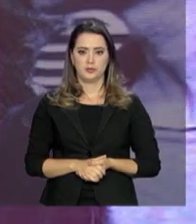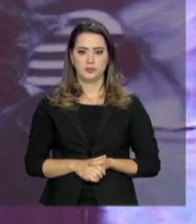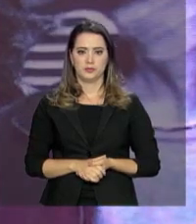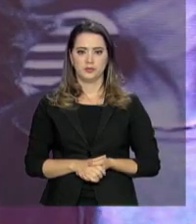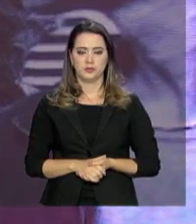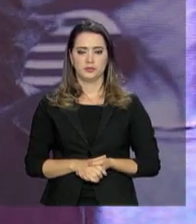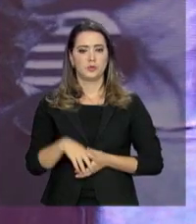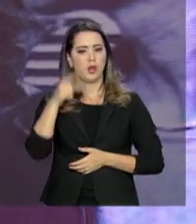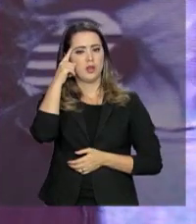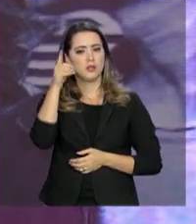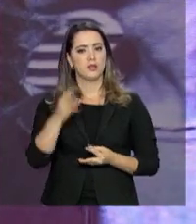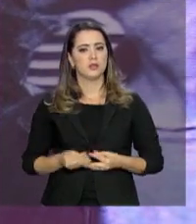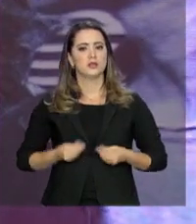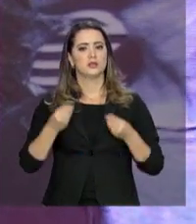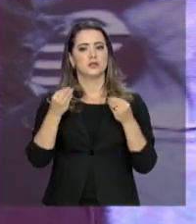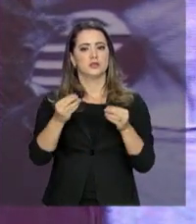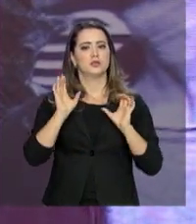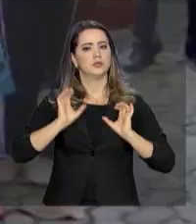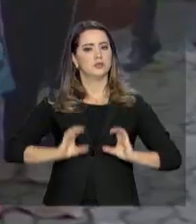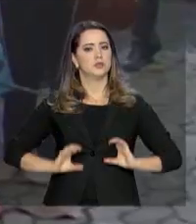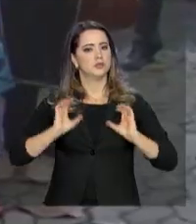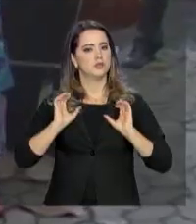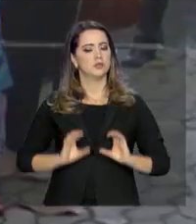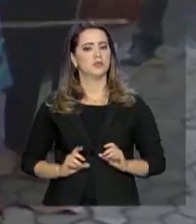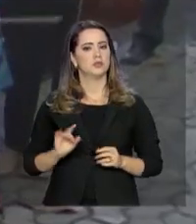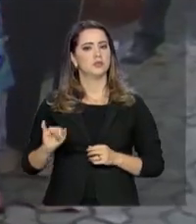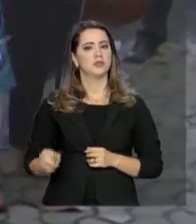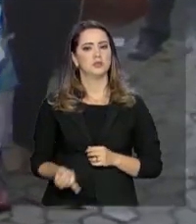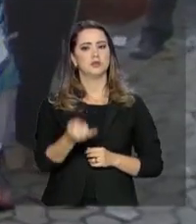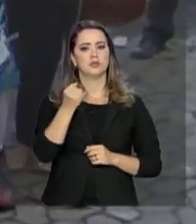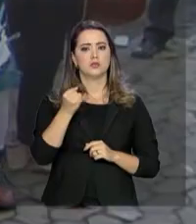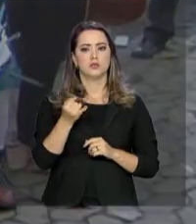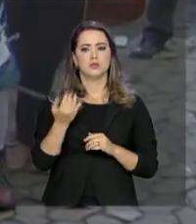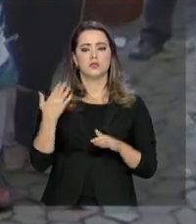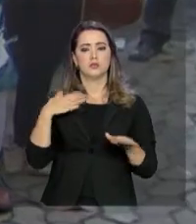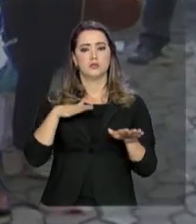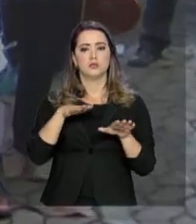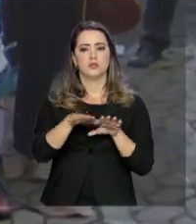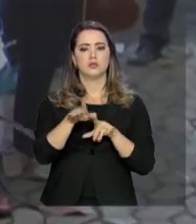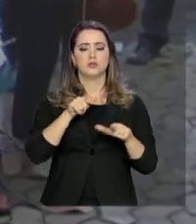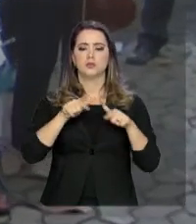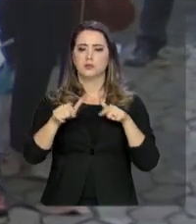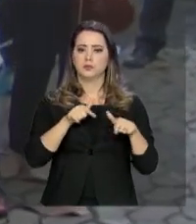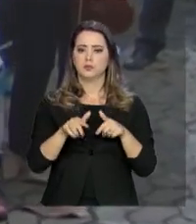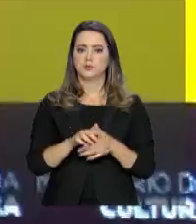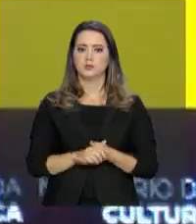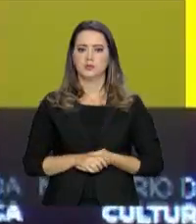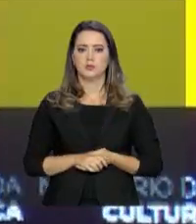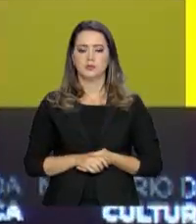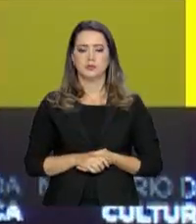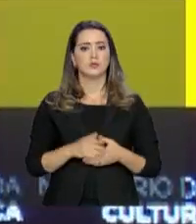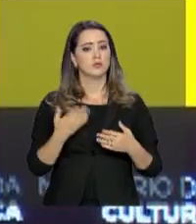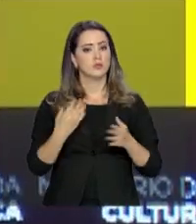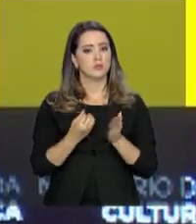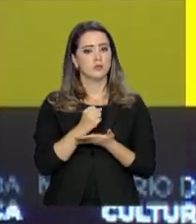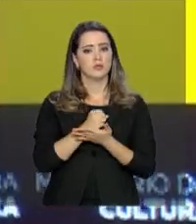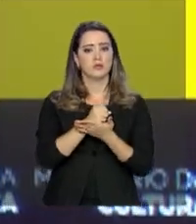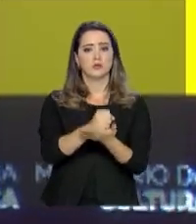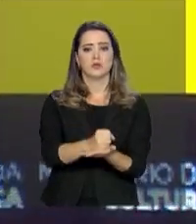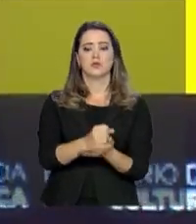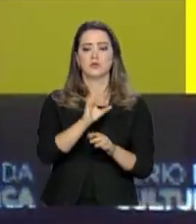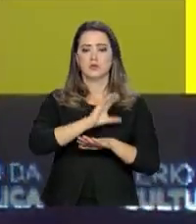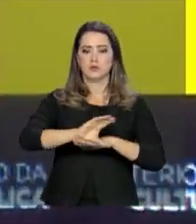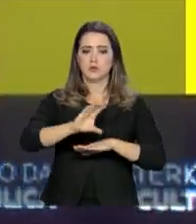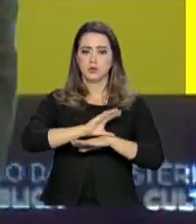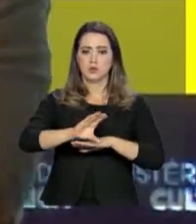A ideia é garantir cidadania e oportunidade de inserção no mercado de trabalho. Vão ser oferecidos